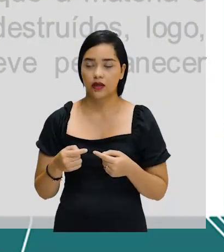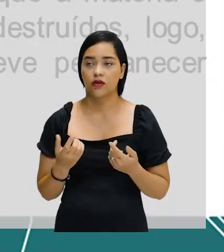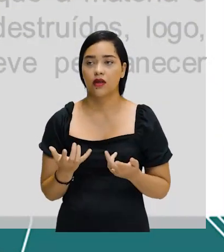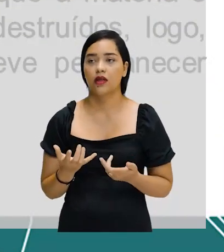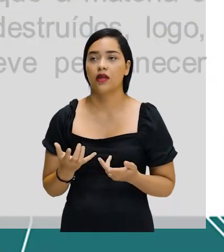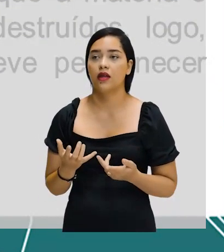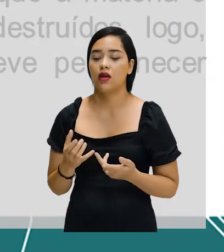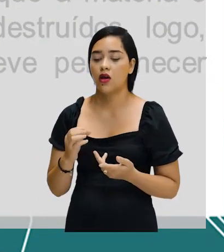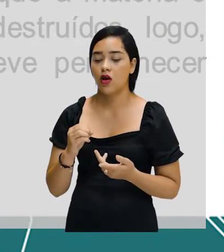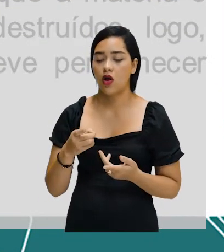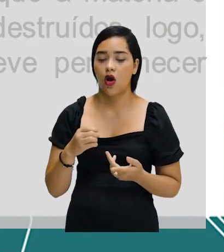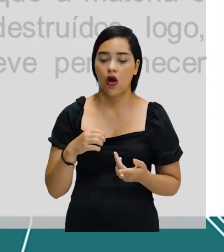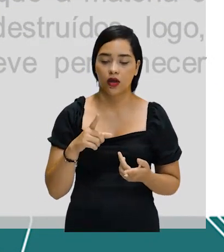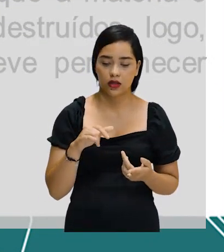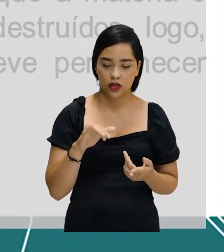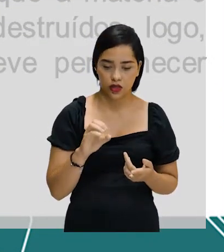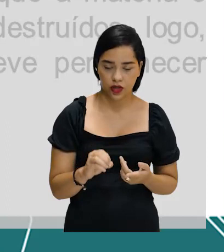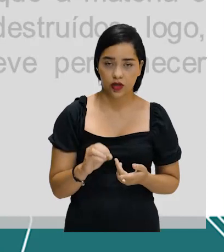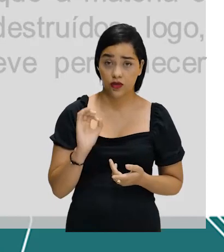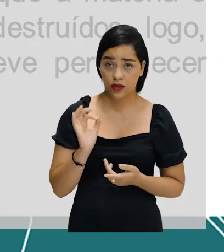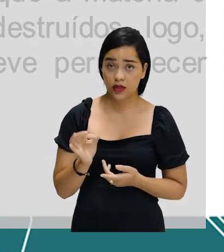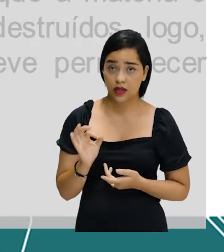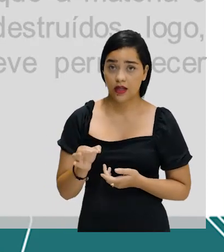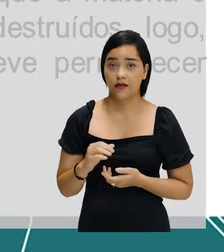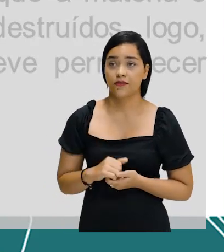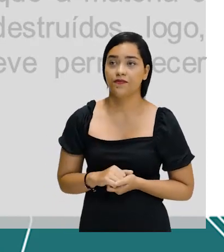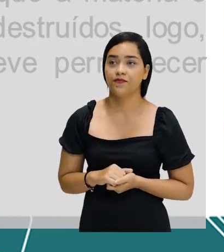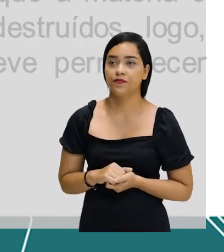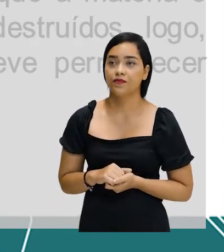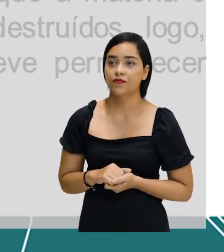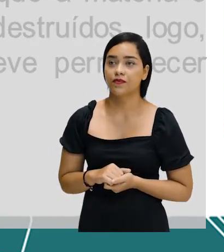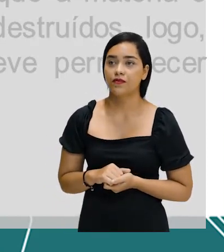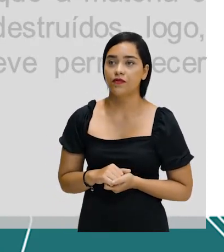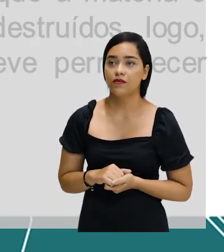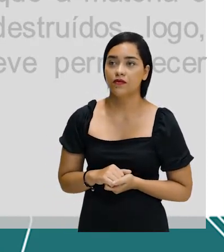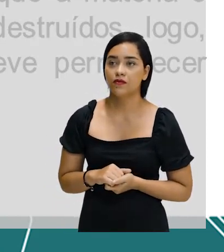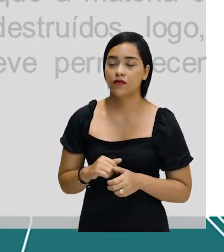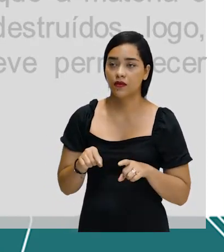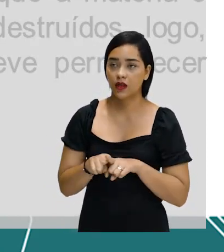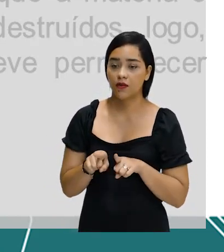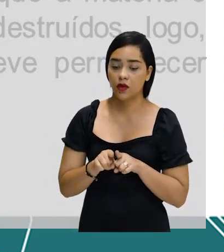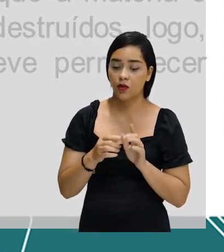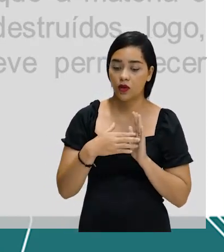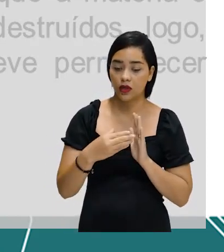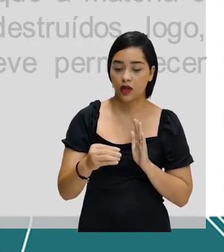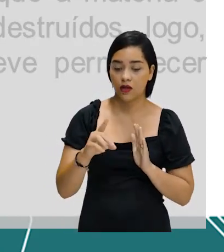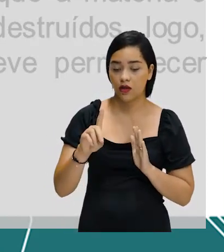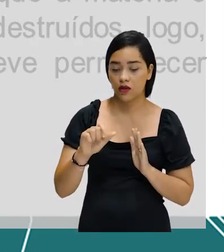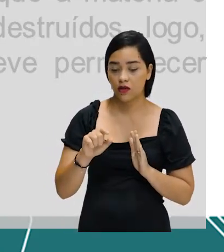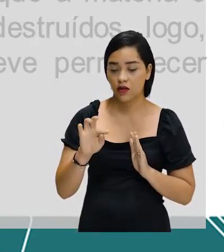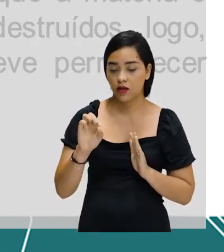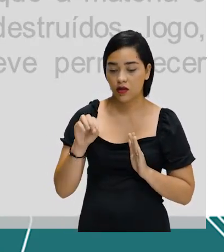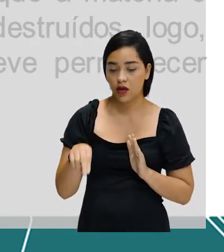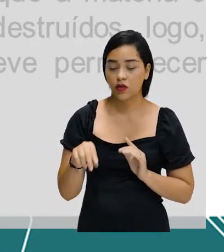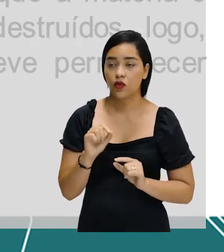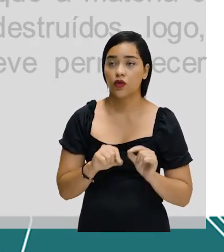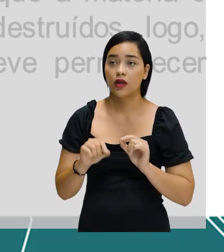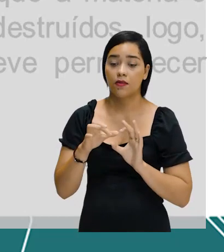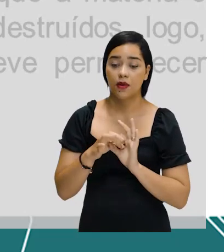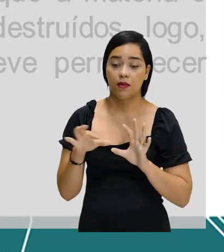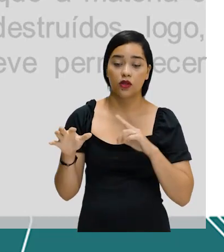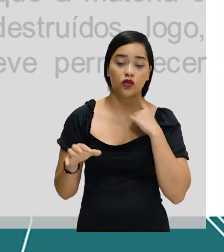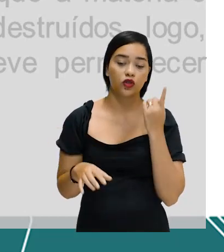elemento oxigênio, certo? Bom, e o modelo de Dalton, ele permite a